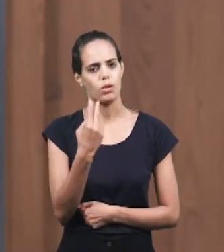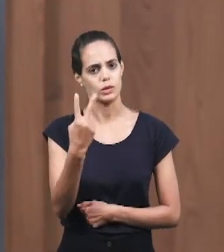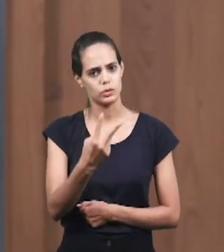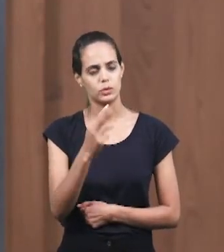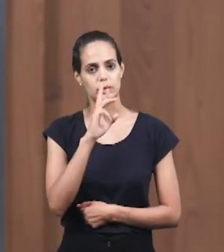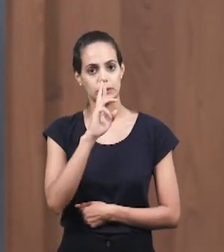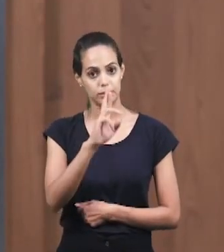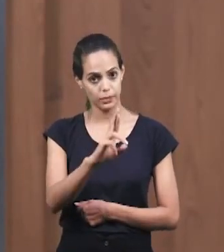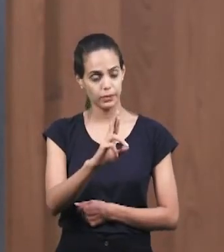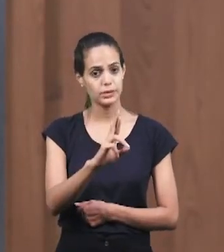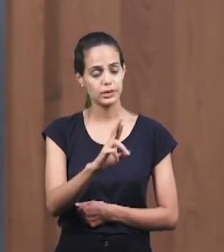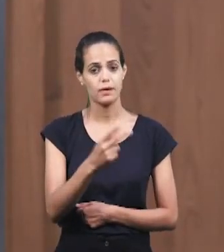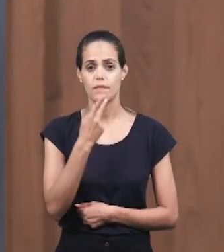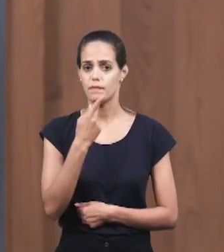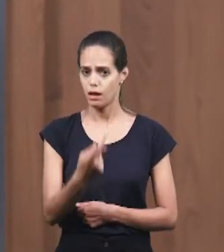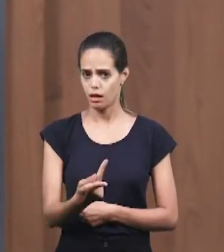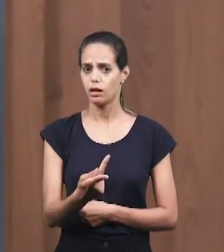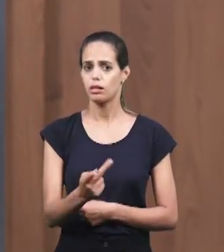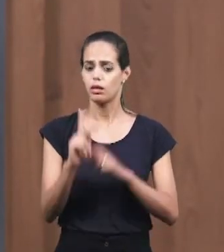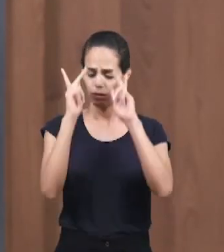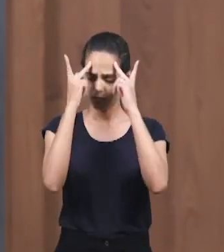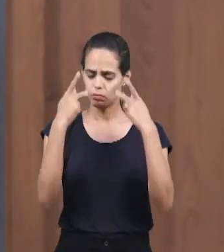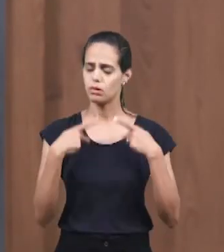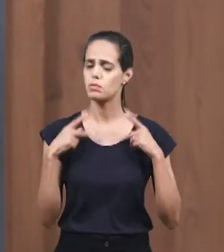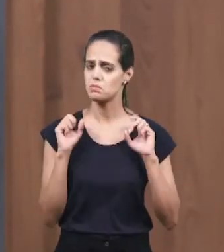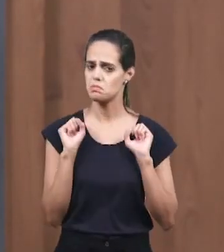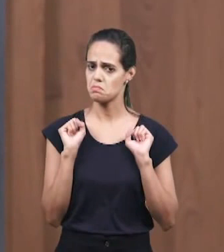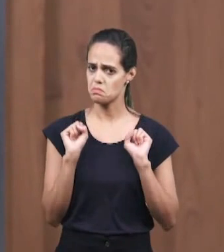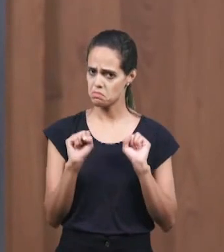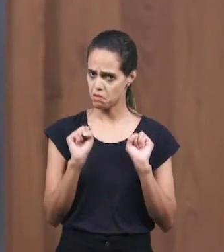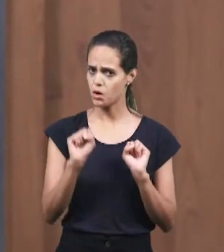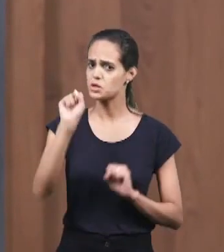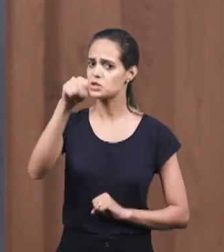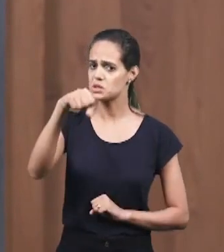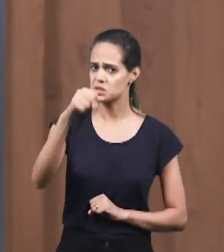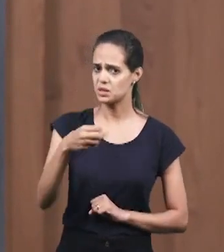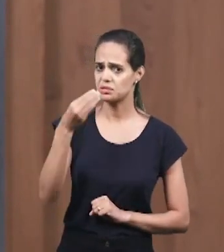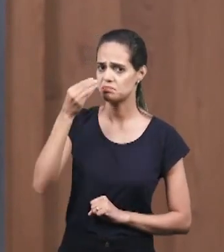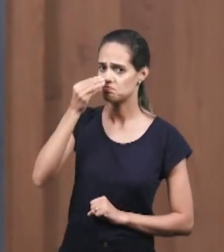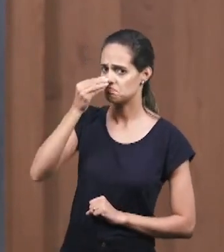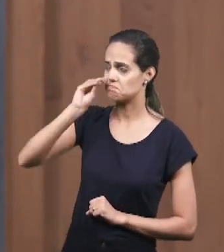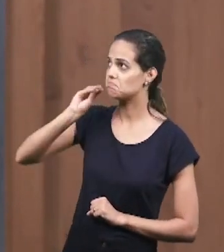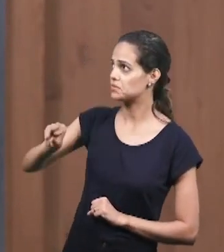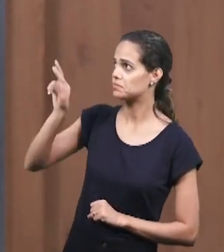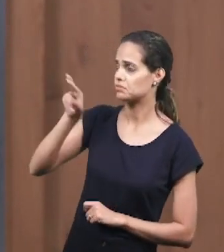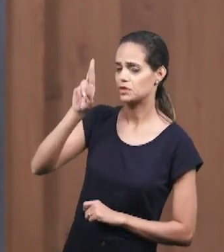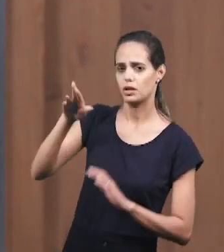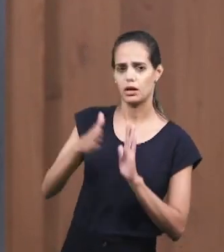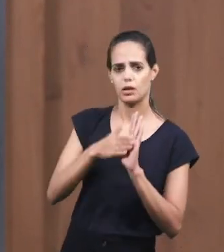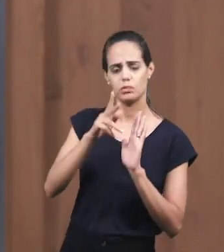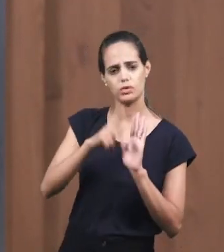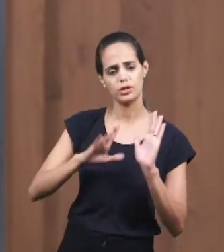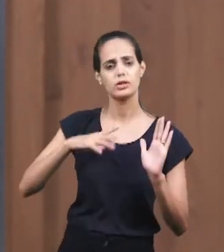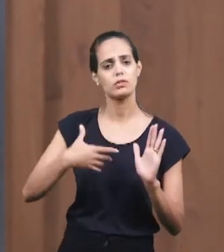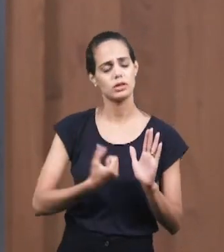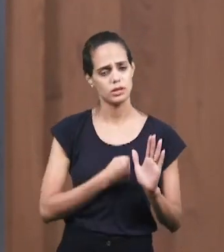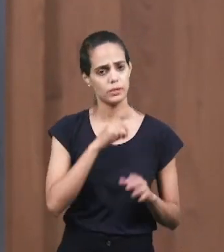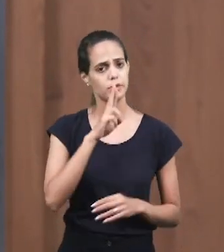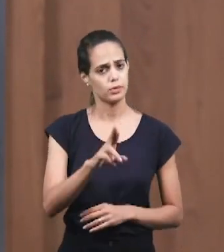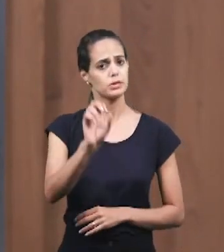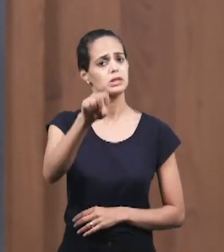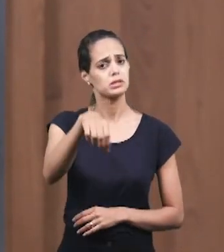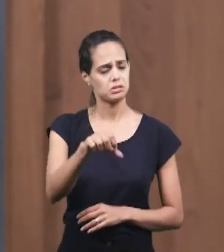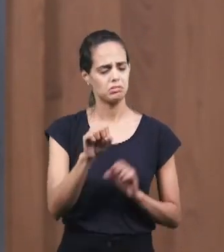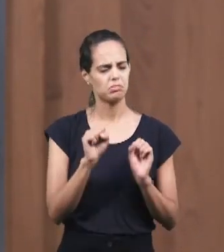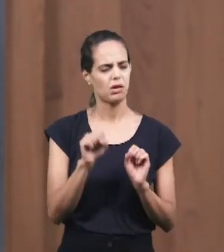que realmente o homem pode sim negar o projeto de salvação. Isso é a primeira resposta. Então a resposta é